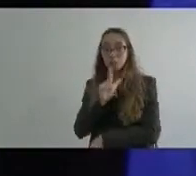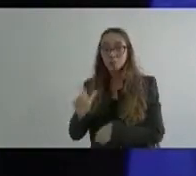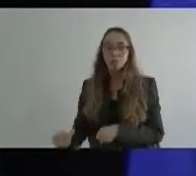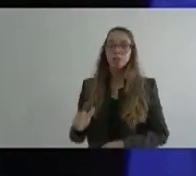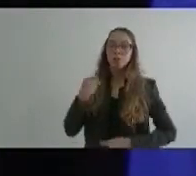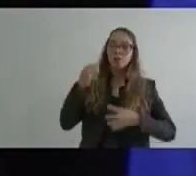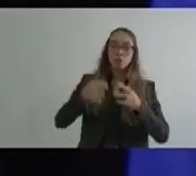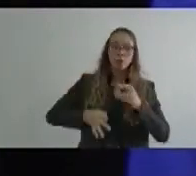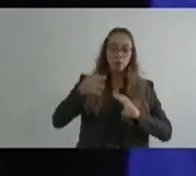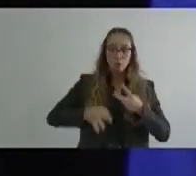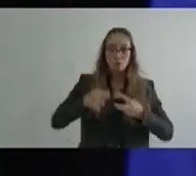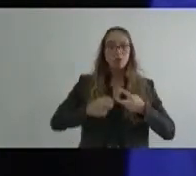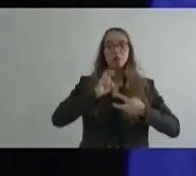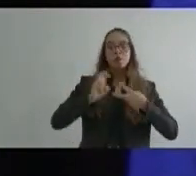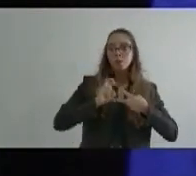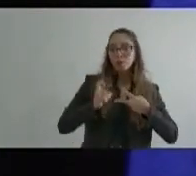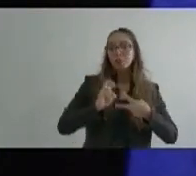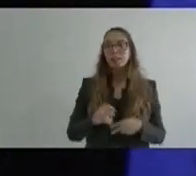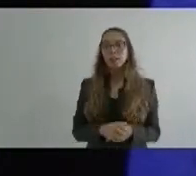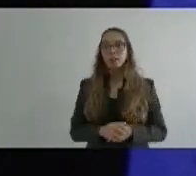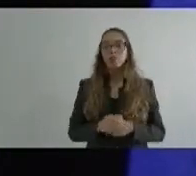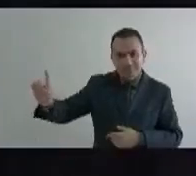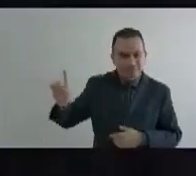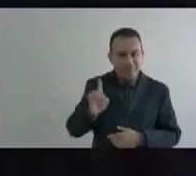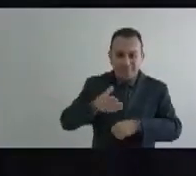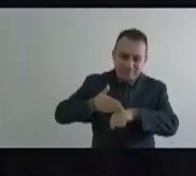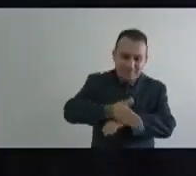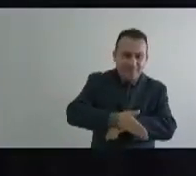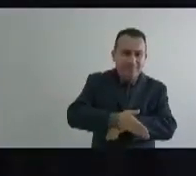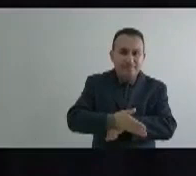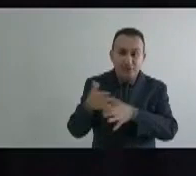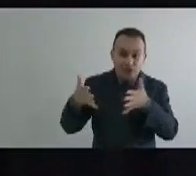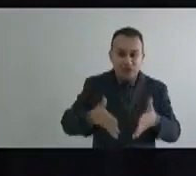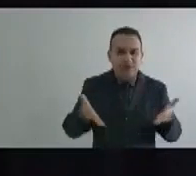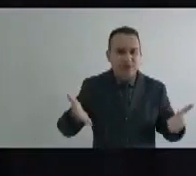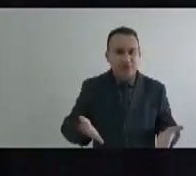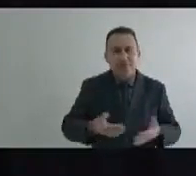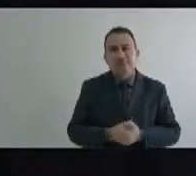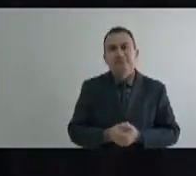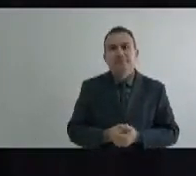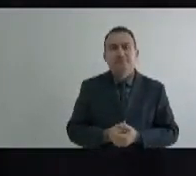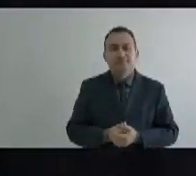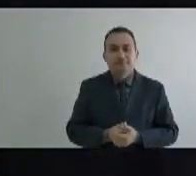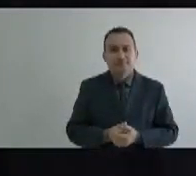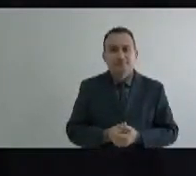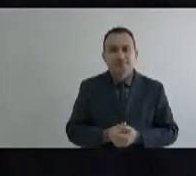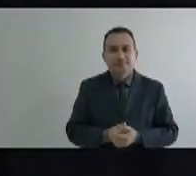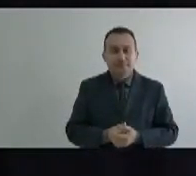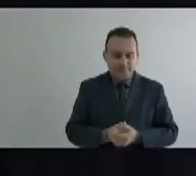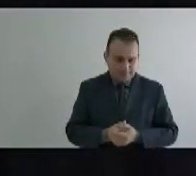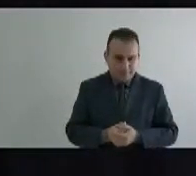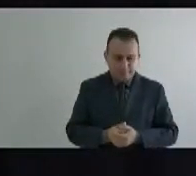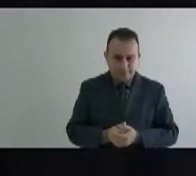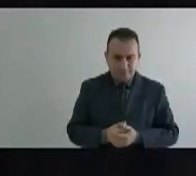enfim, e nossa Assembleia que está aqui presente. E nós ouvimos aí muito bem do